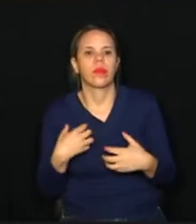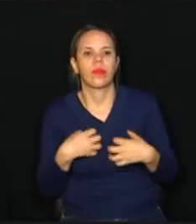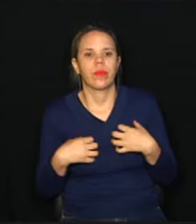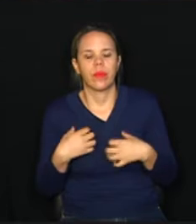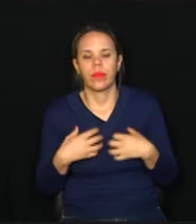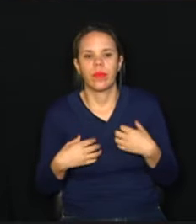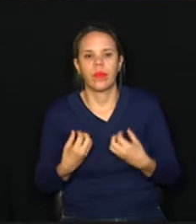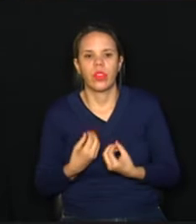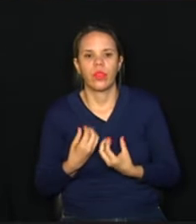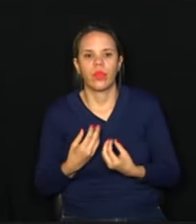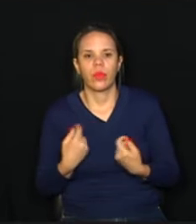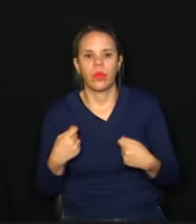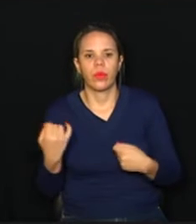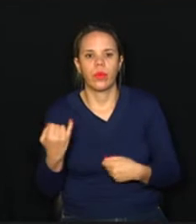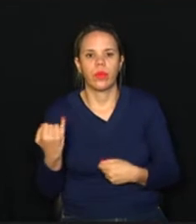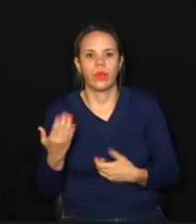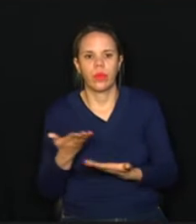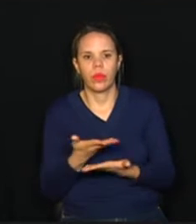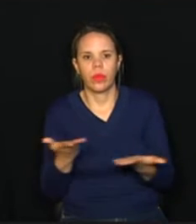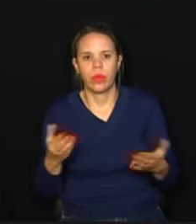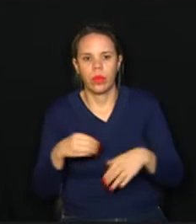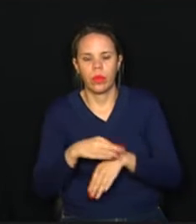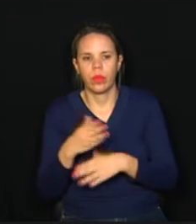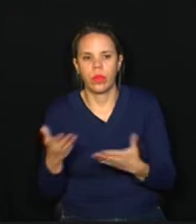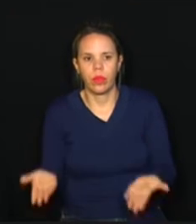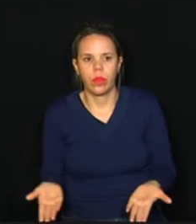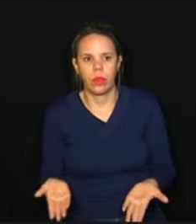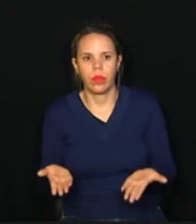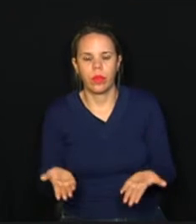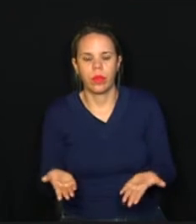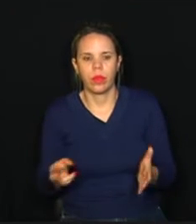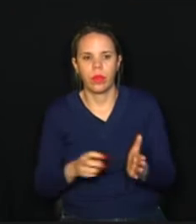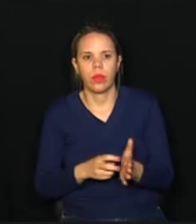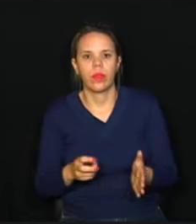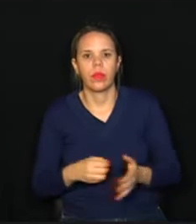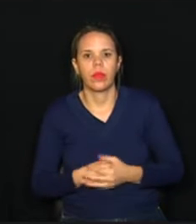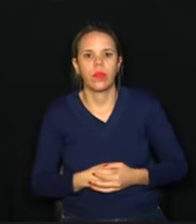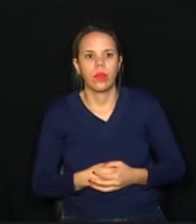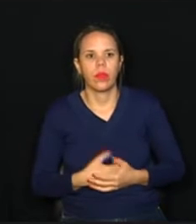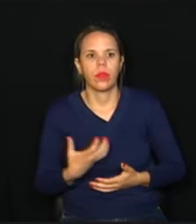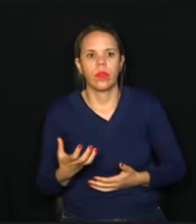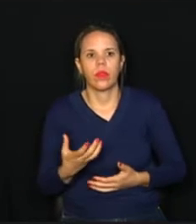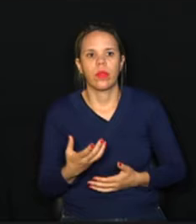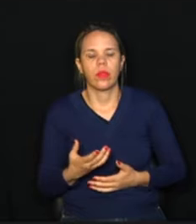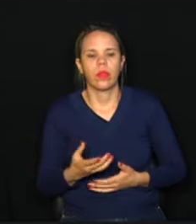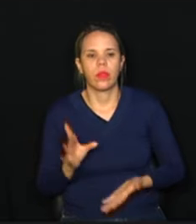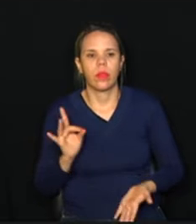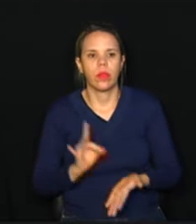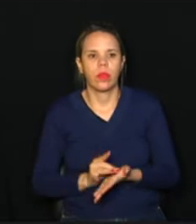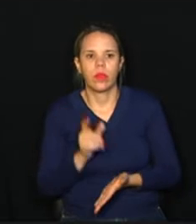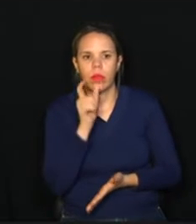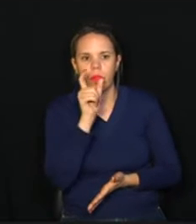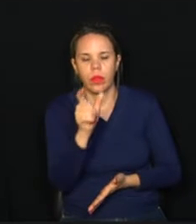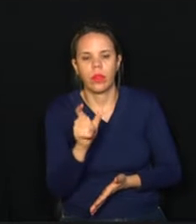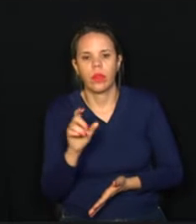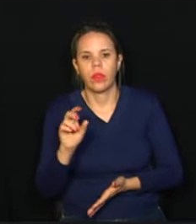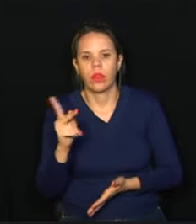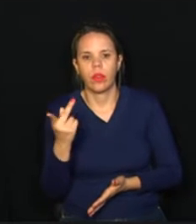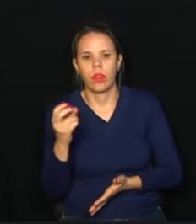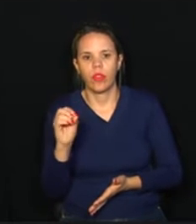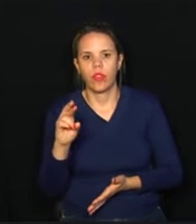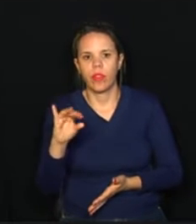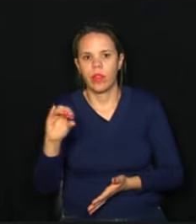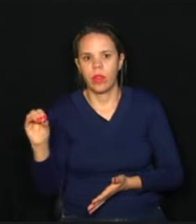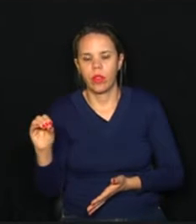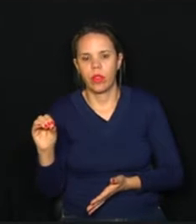com informações precisas que vocês trouxeram aqui nessa manhã. Queria aqui facultar também a palavra para o Horácio, para